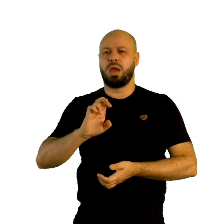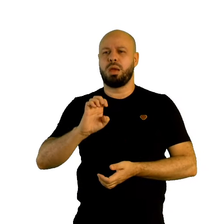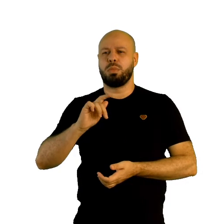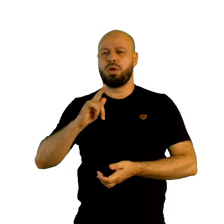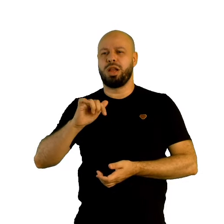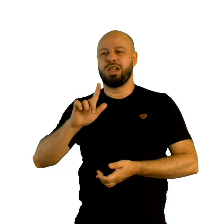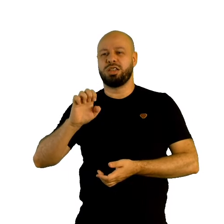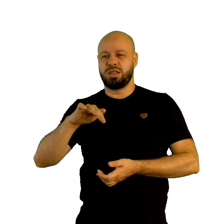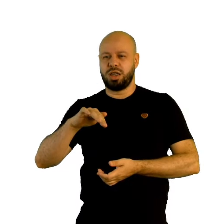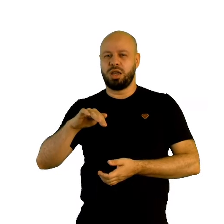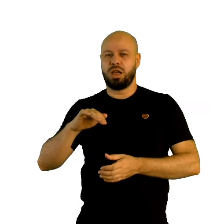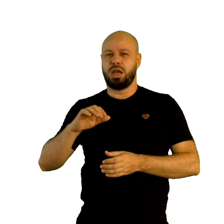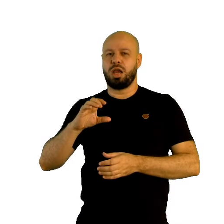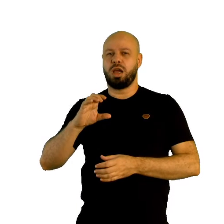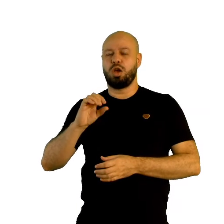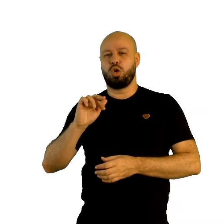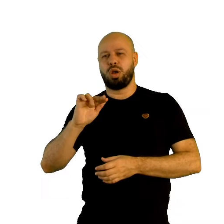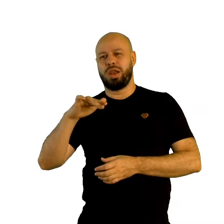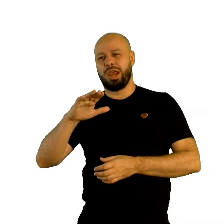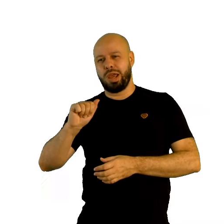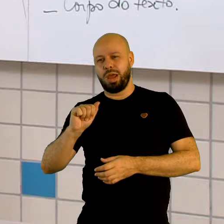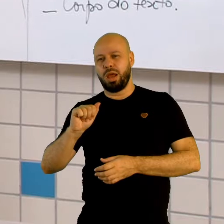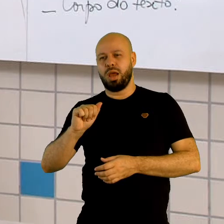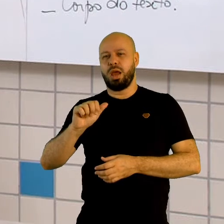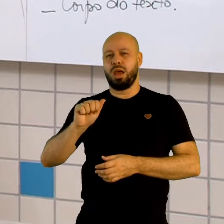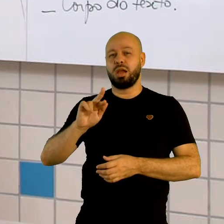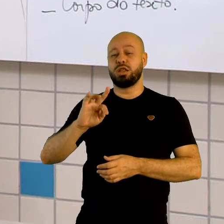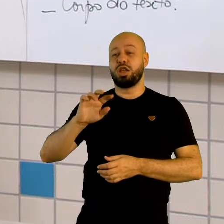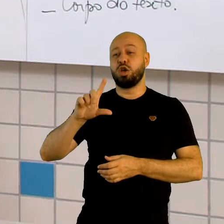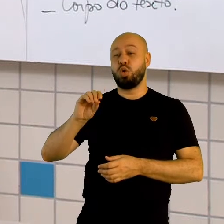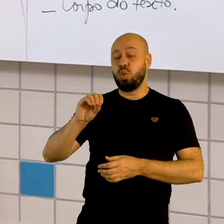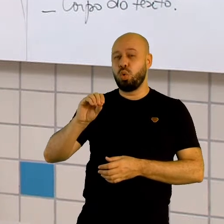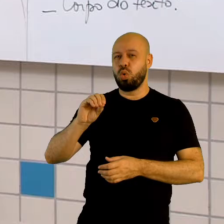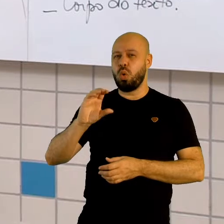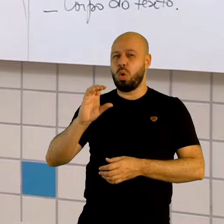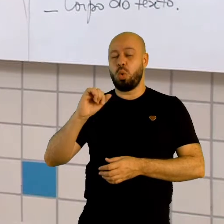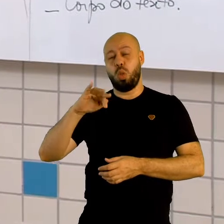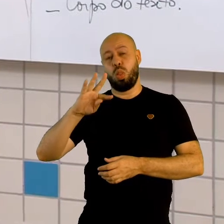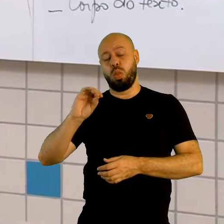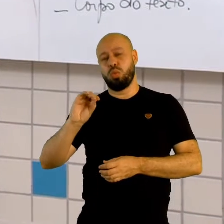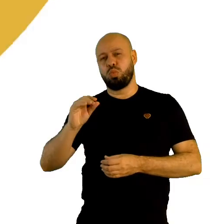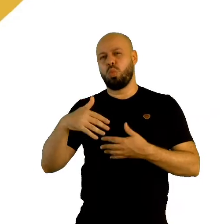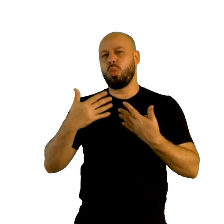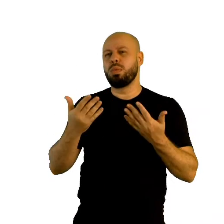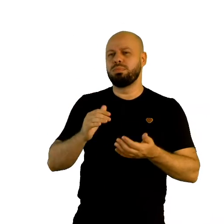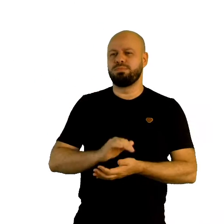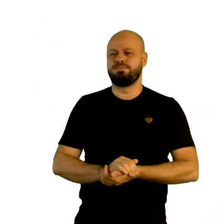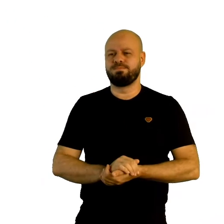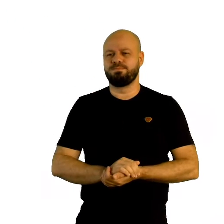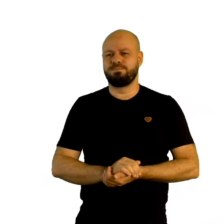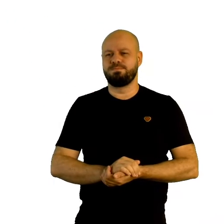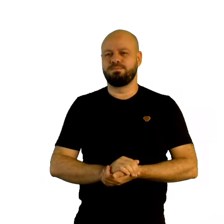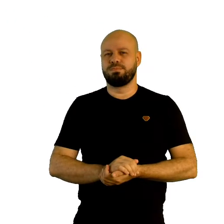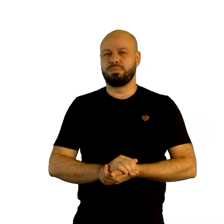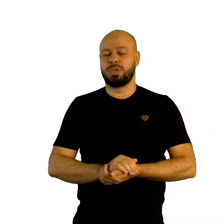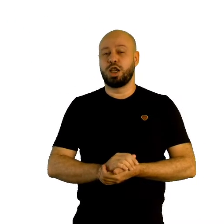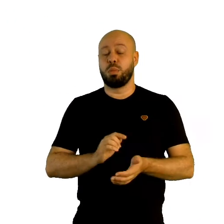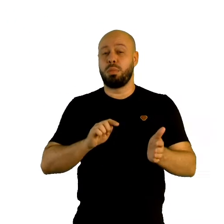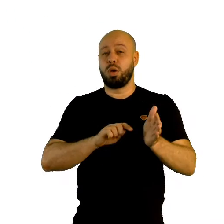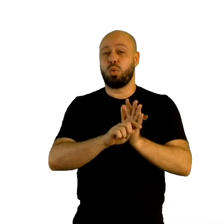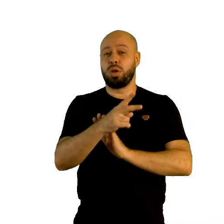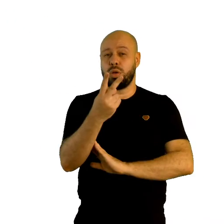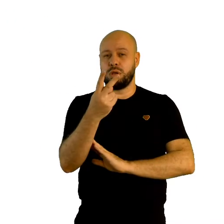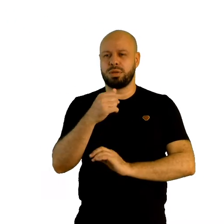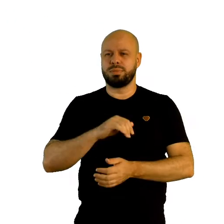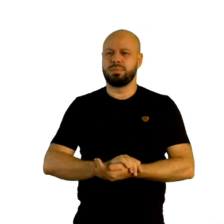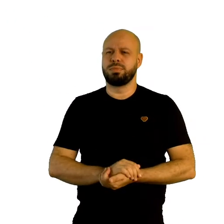crônica, artigo de opinião ou conto? O que vocês acham? Questão número 2.